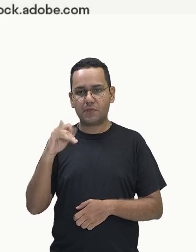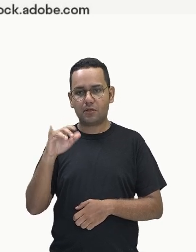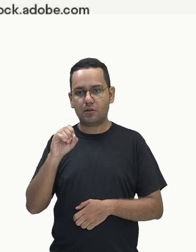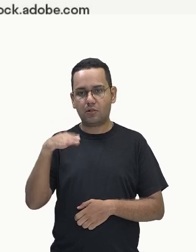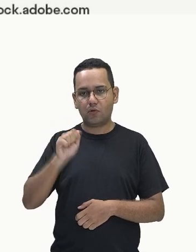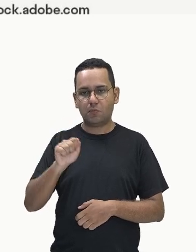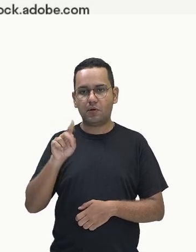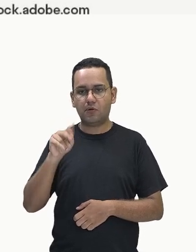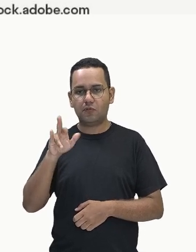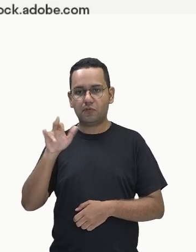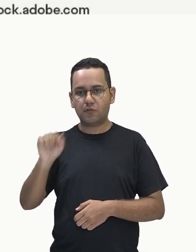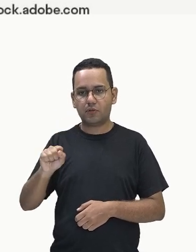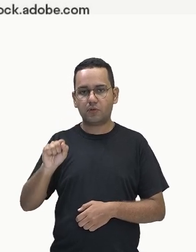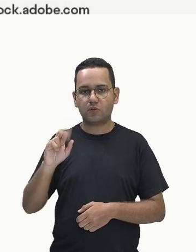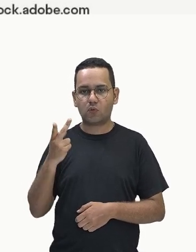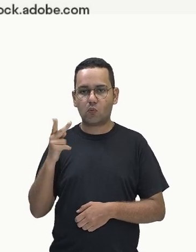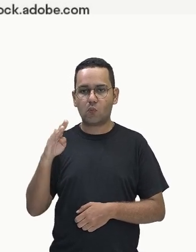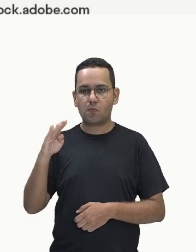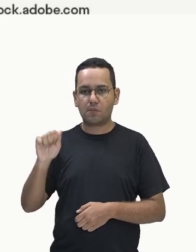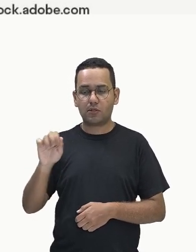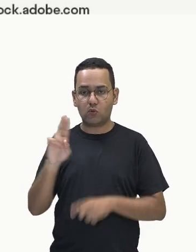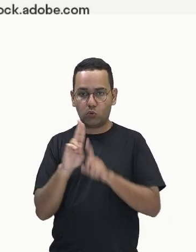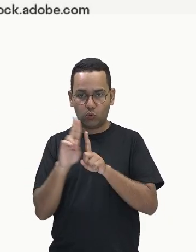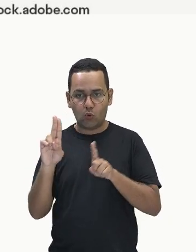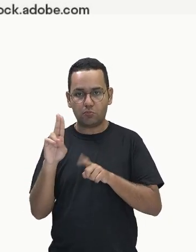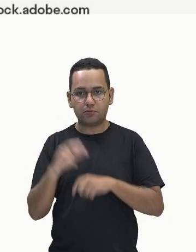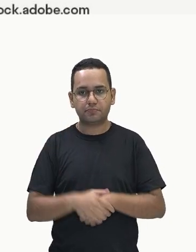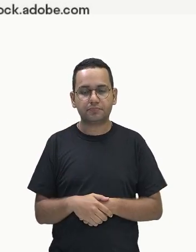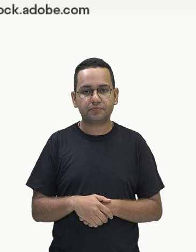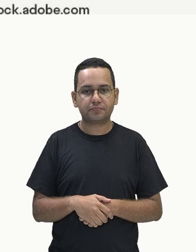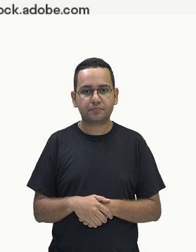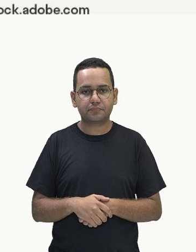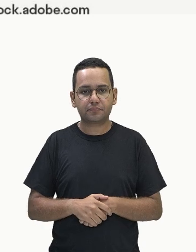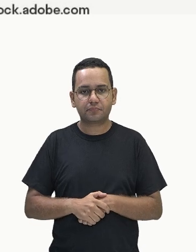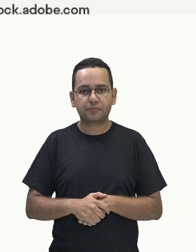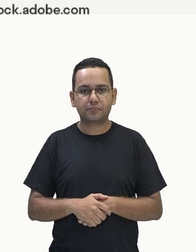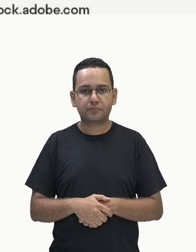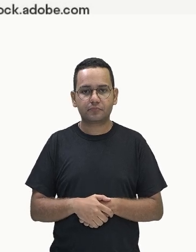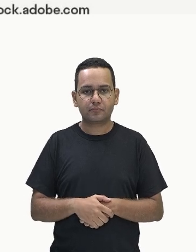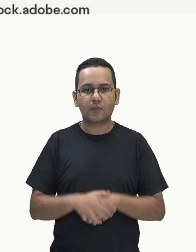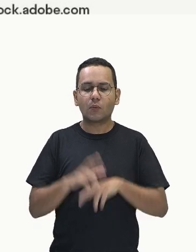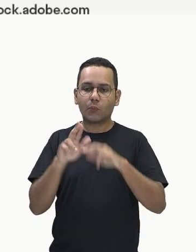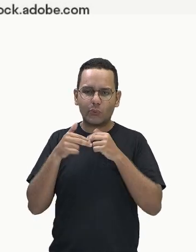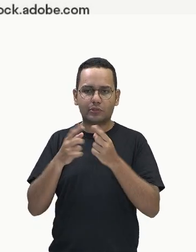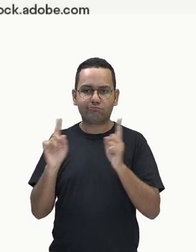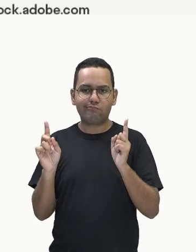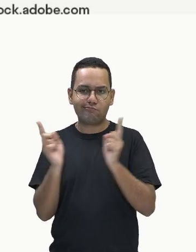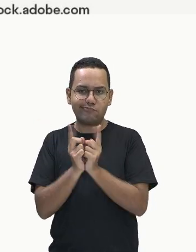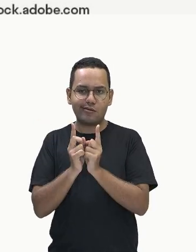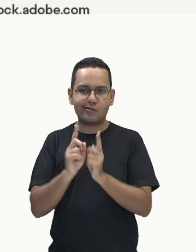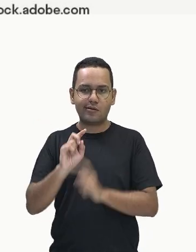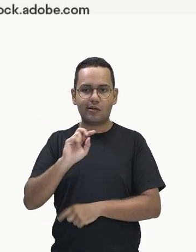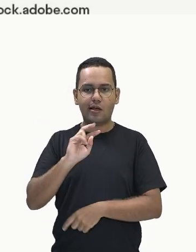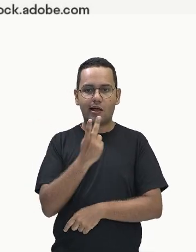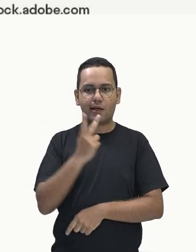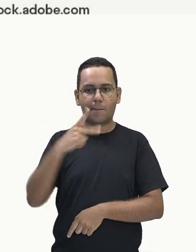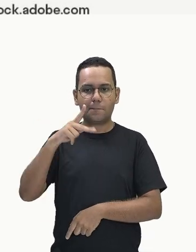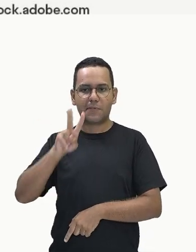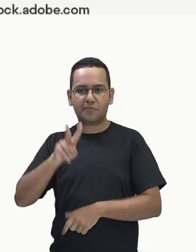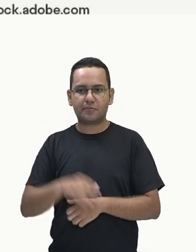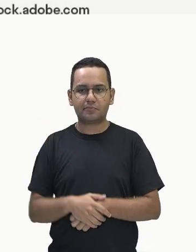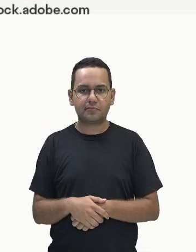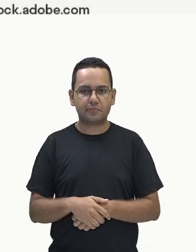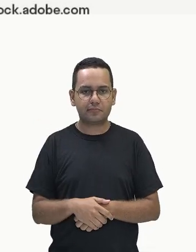papiloma vírus humano, e por isso que tem a sigla, né, dá essa sigla aqui, HPV. Professor, não faz nenhum sentido,